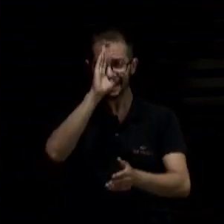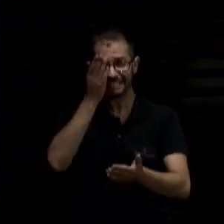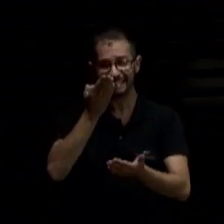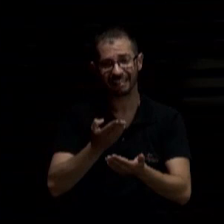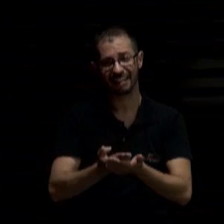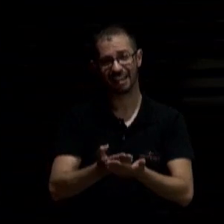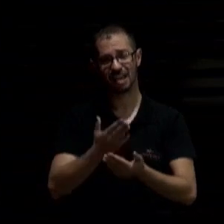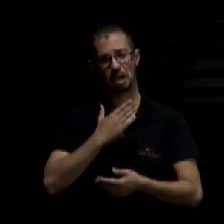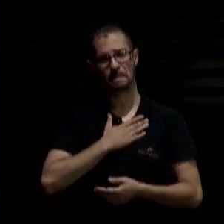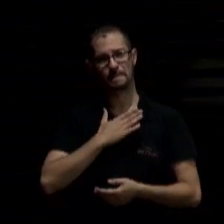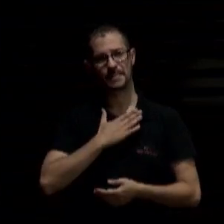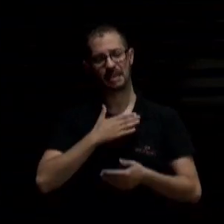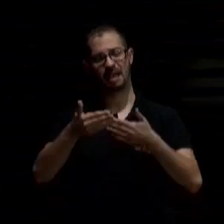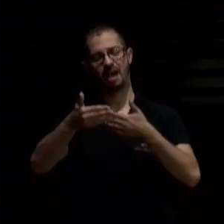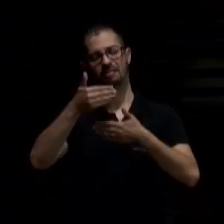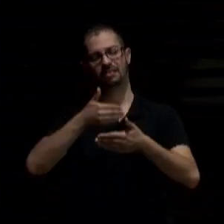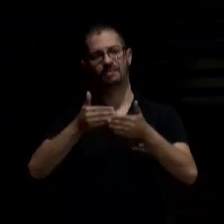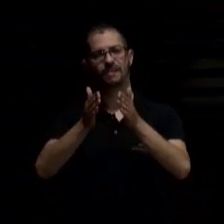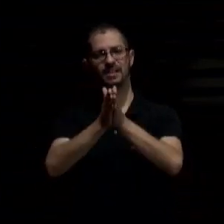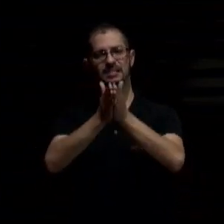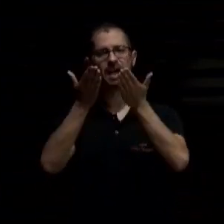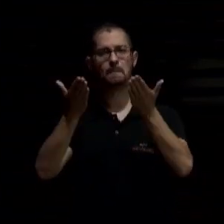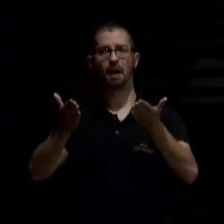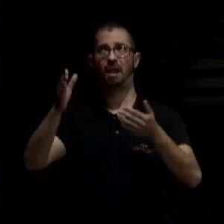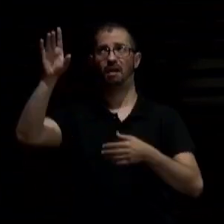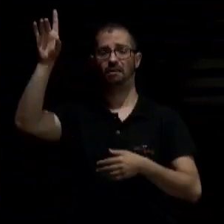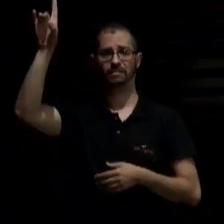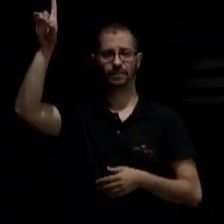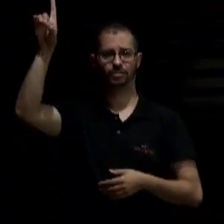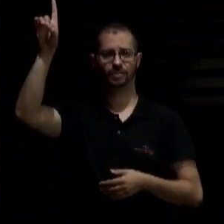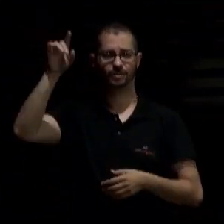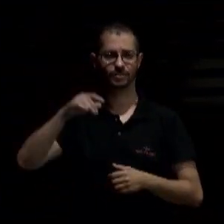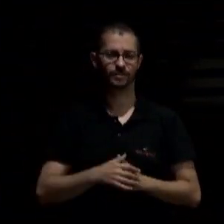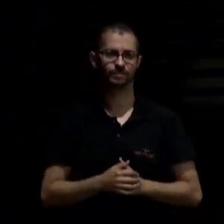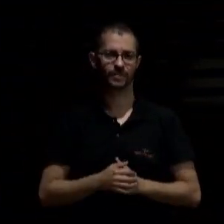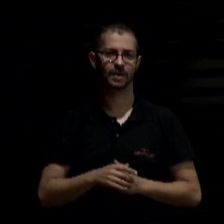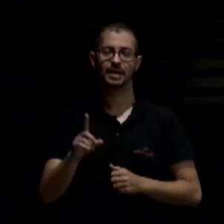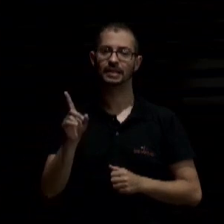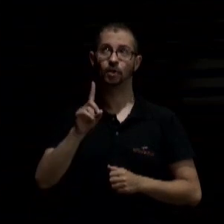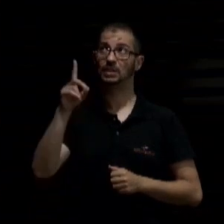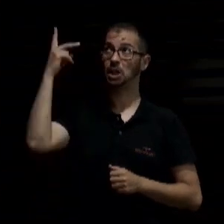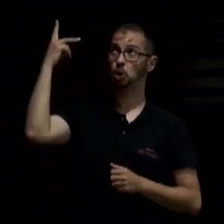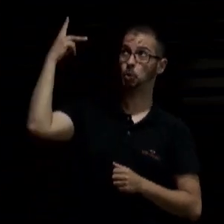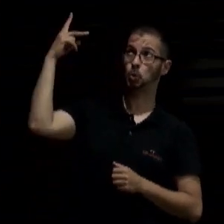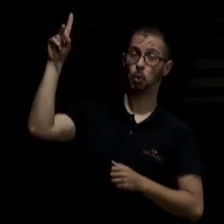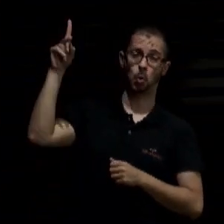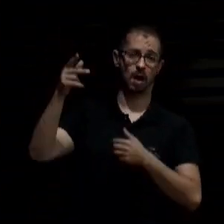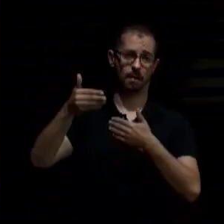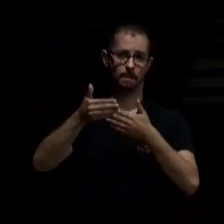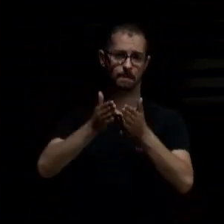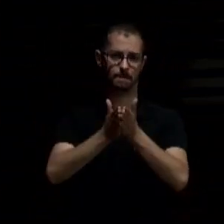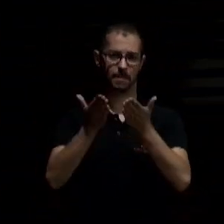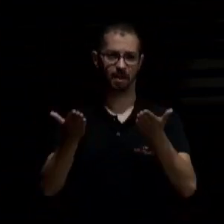mim, por intermédio da sua palavra, não da tua palavra.